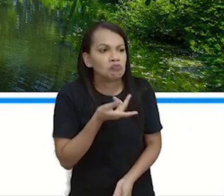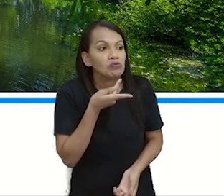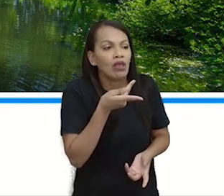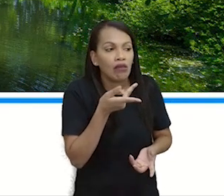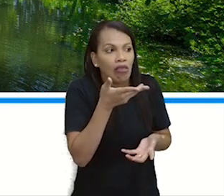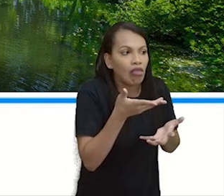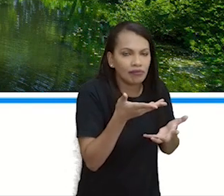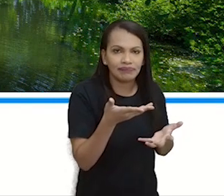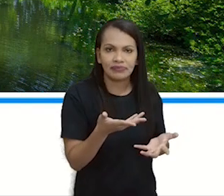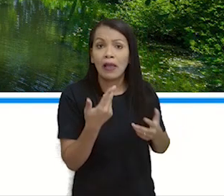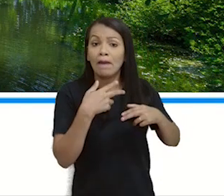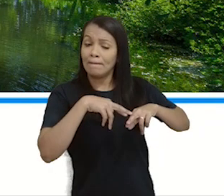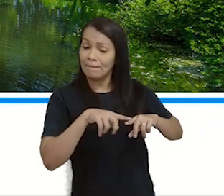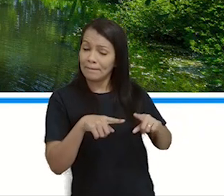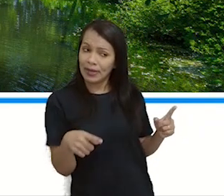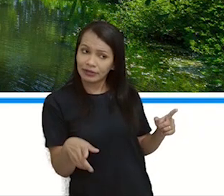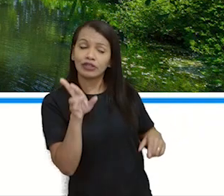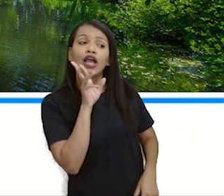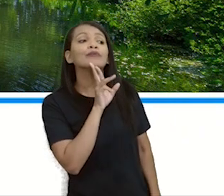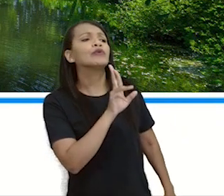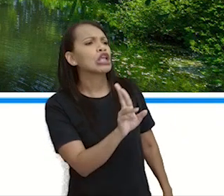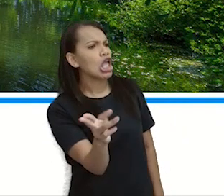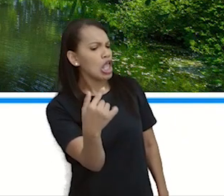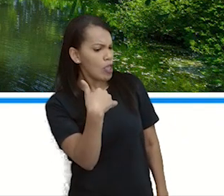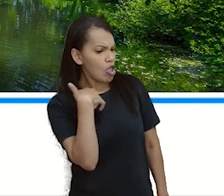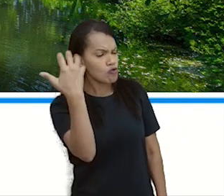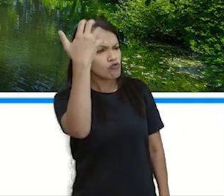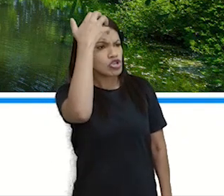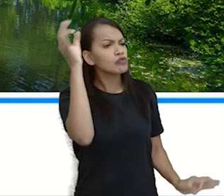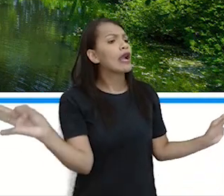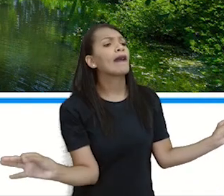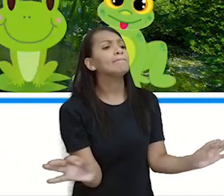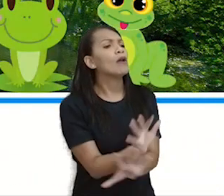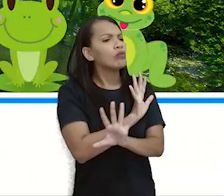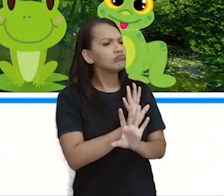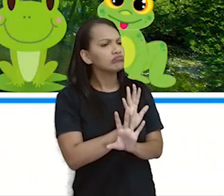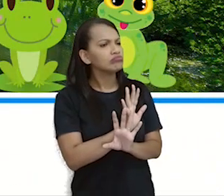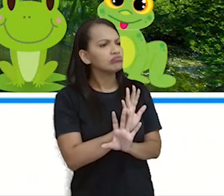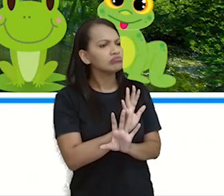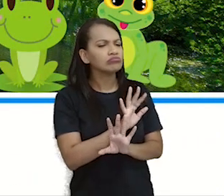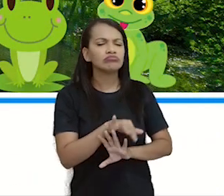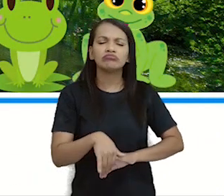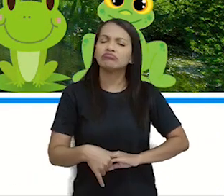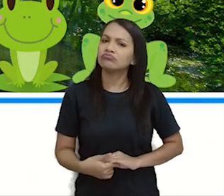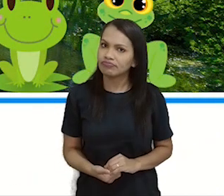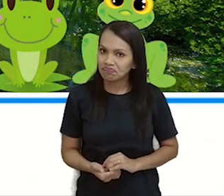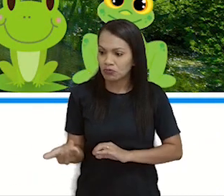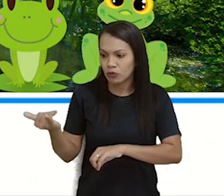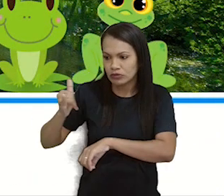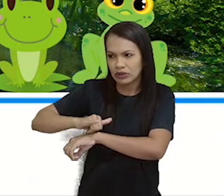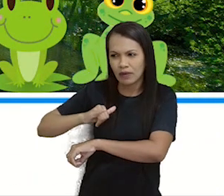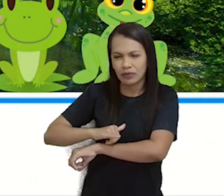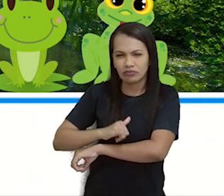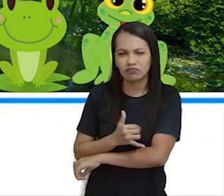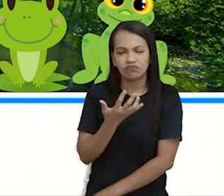mas logo respondeu com sua arrogância, eu sou o rei e pronto! Os sapinhos ficaram